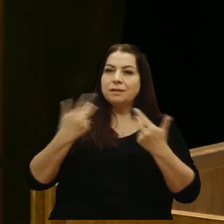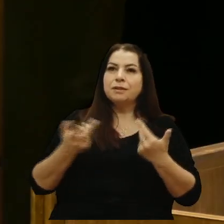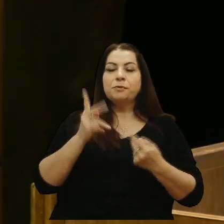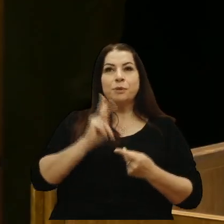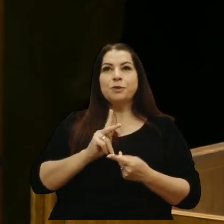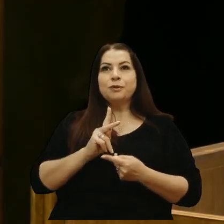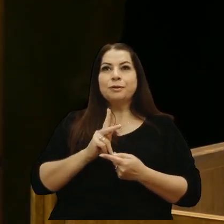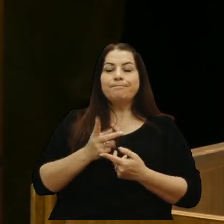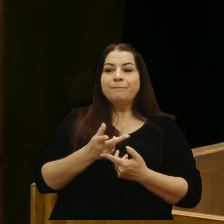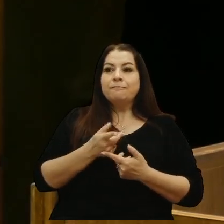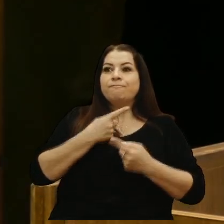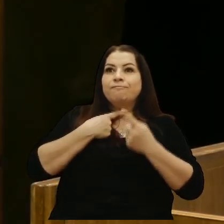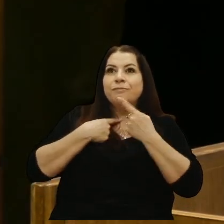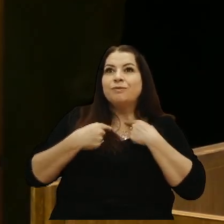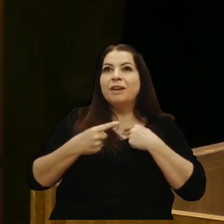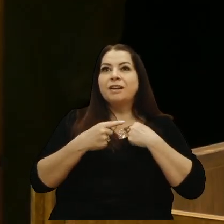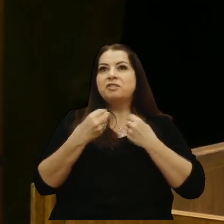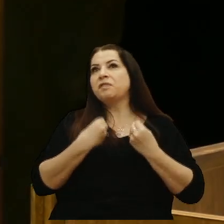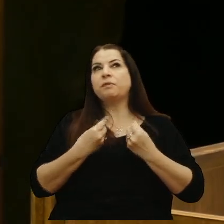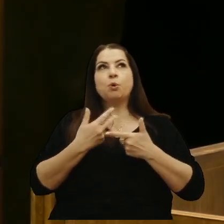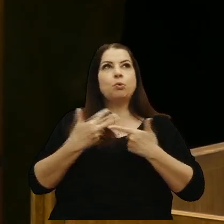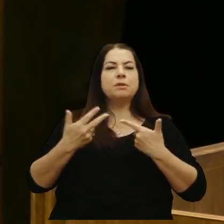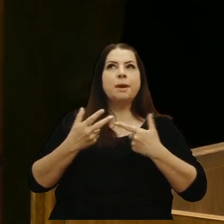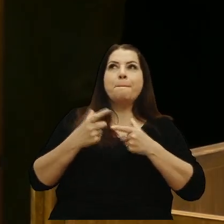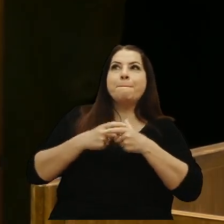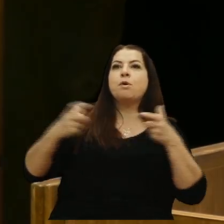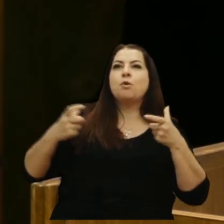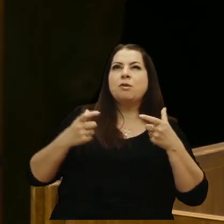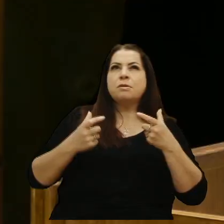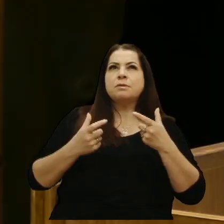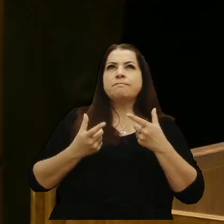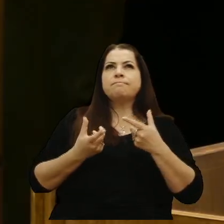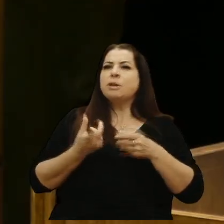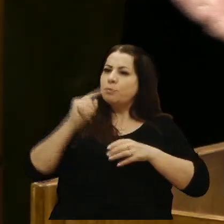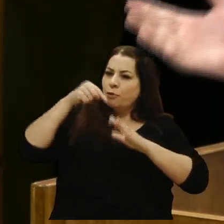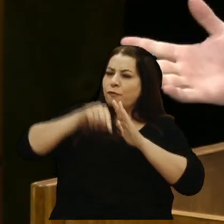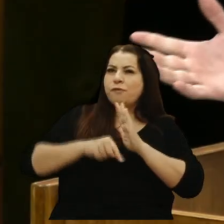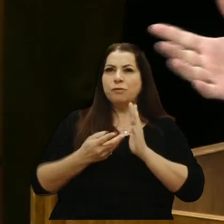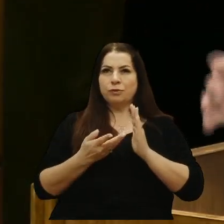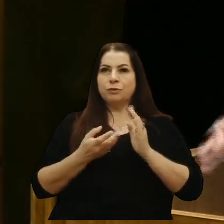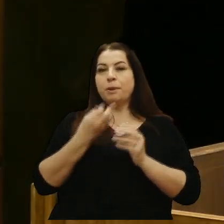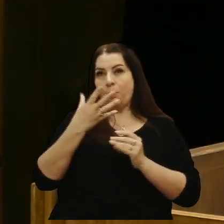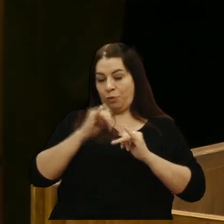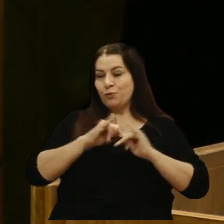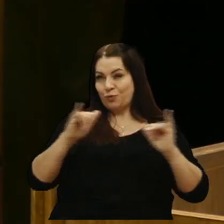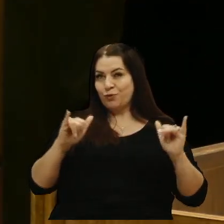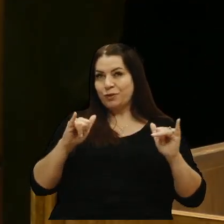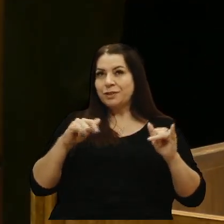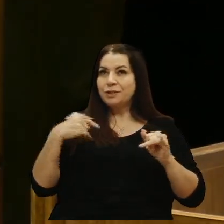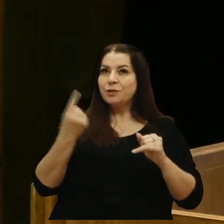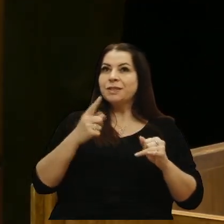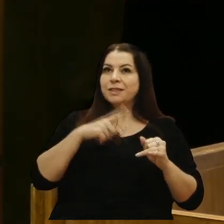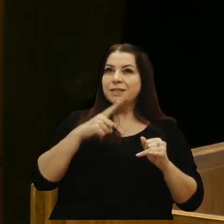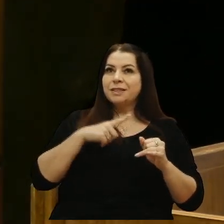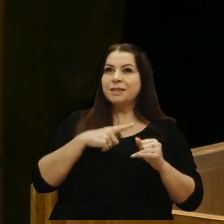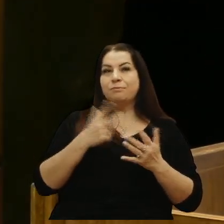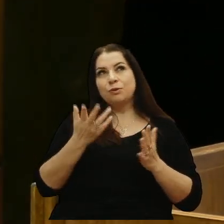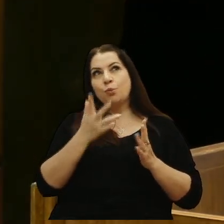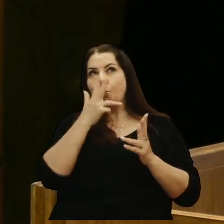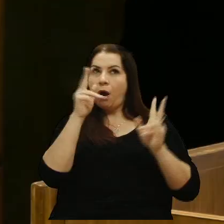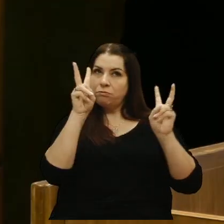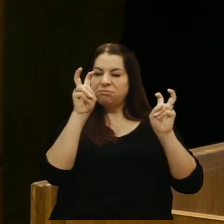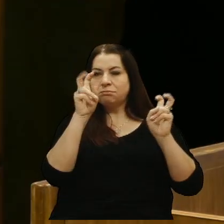têm anseio por viver algo maior e mais intenso. E a boa notícia é que nós temos o remédio para